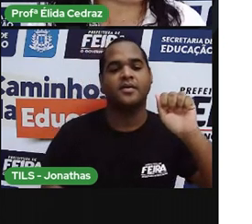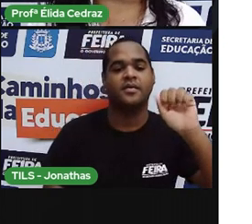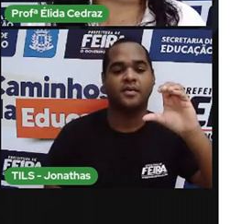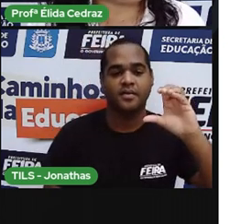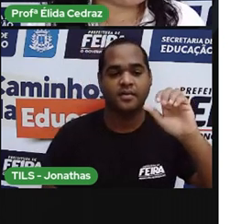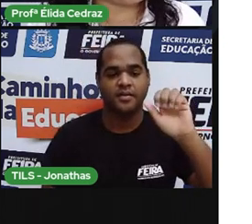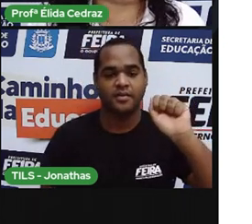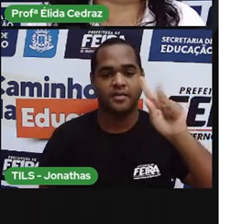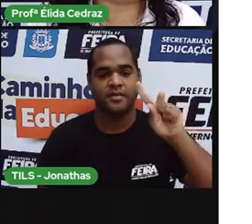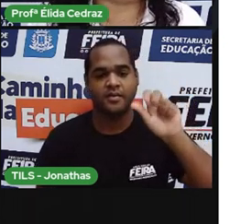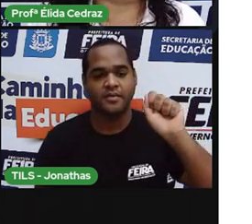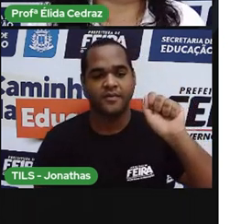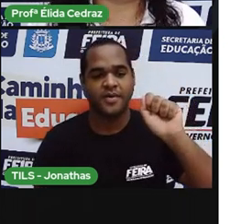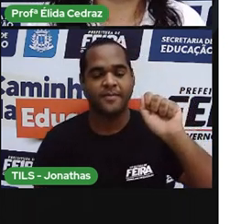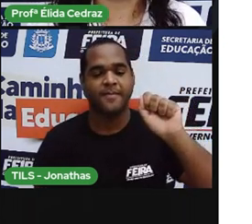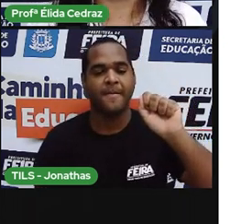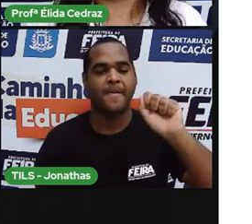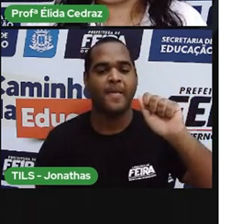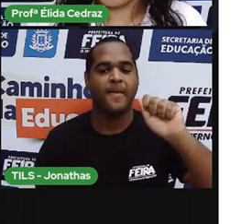Cava.